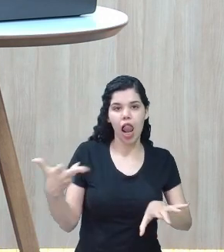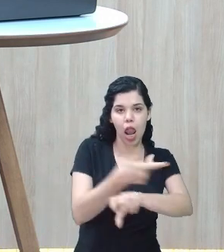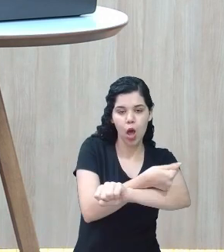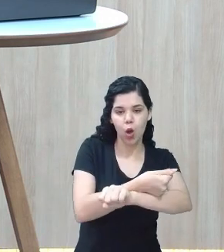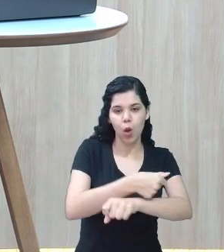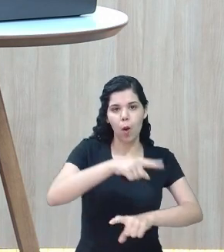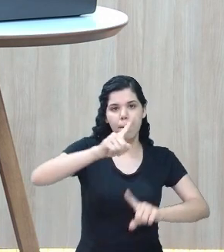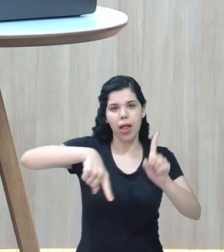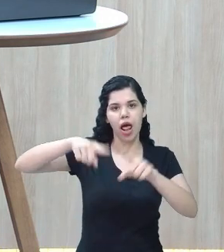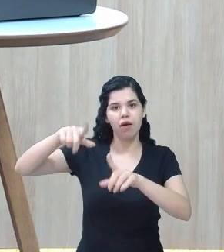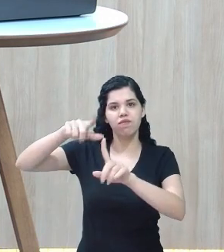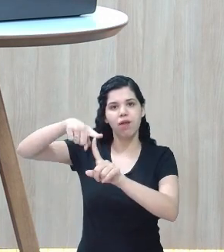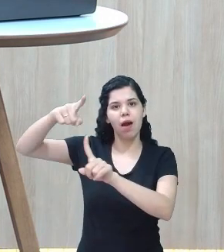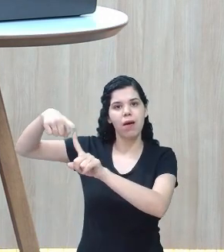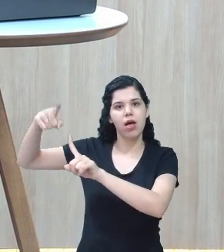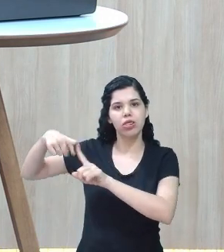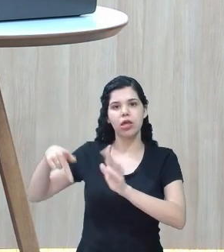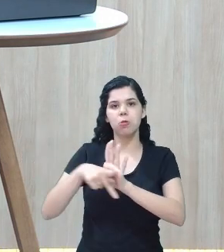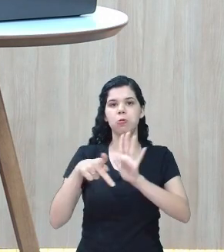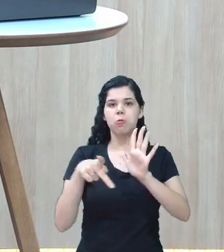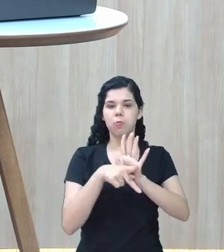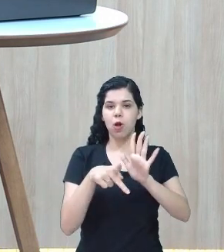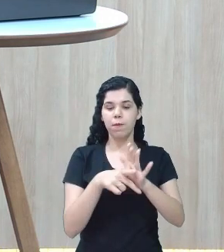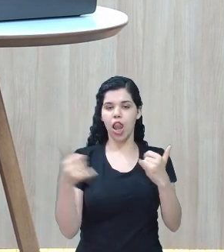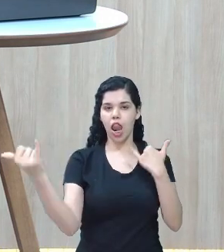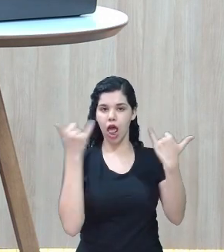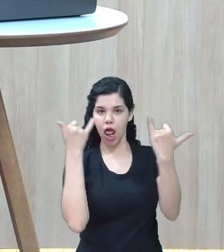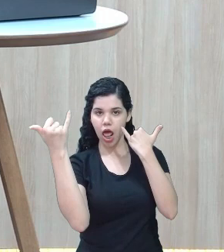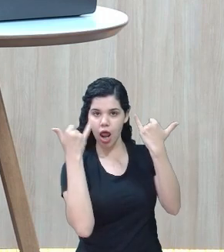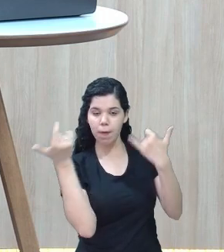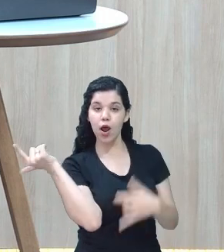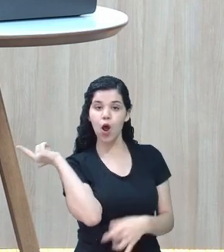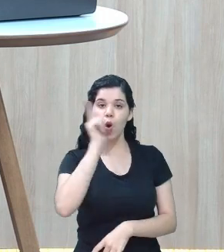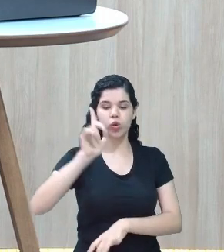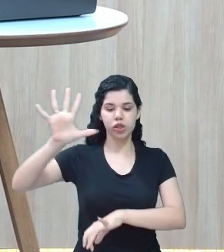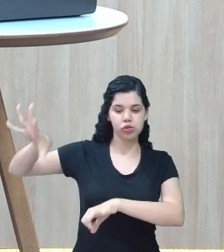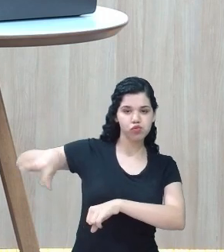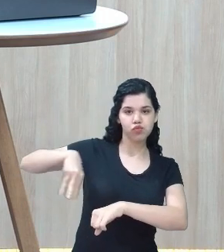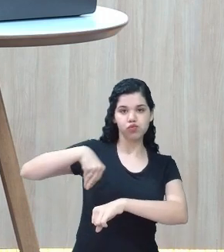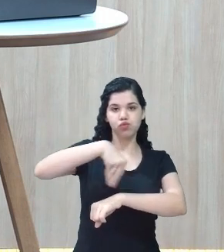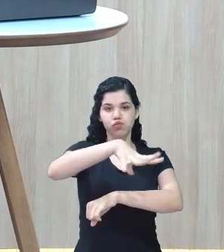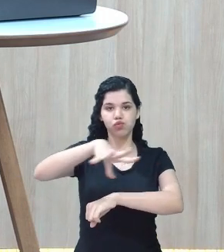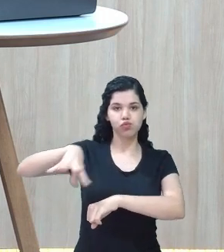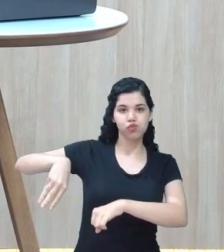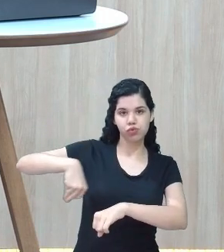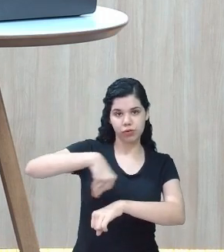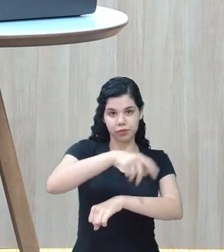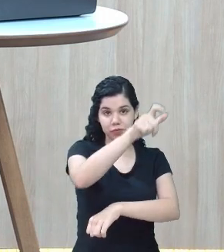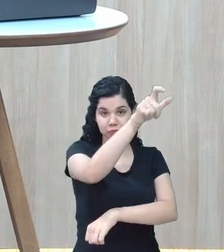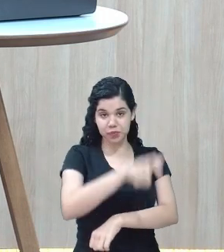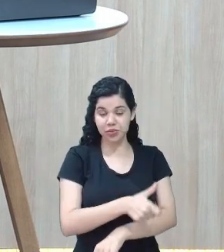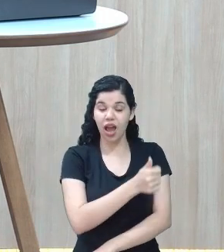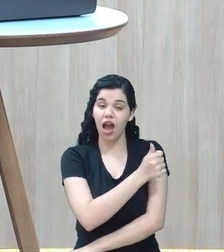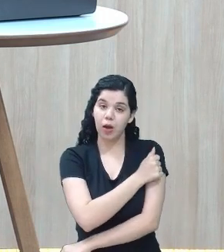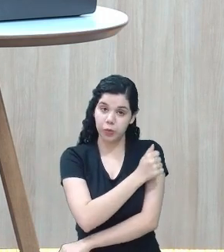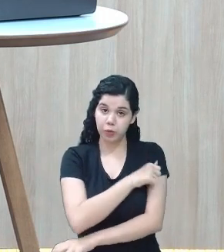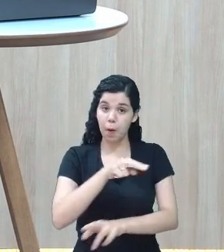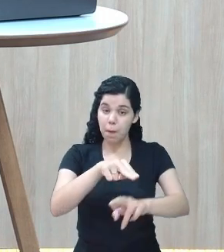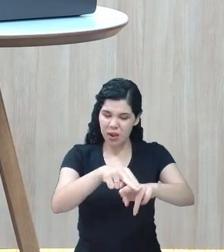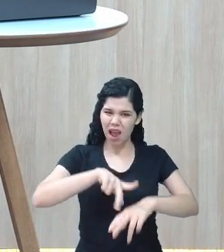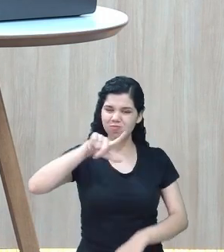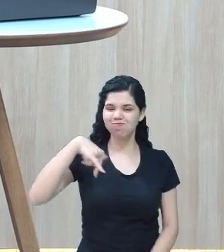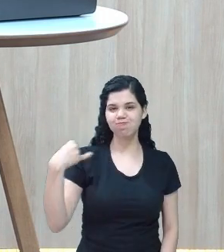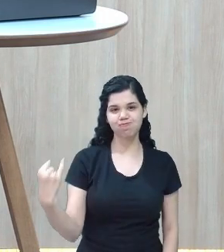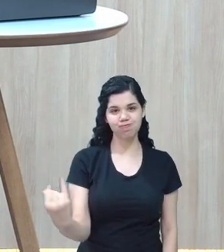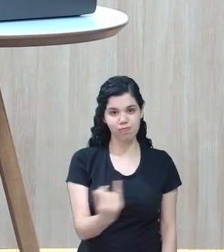todos esses termos, de todas essas informações, para que ele possa passar para o seu estudante. Então, é